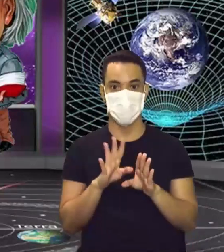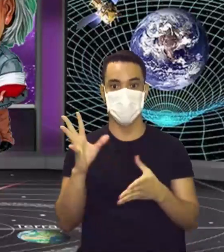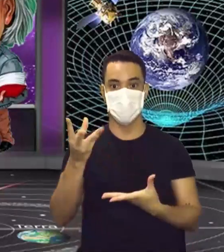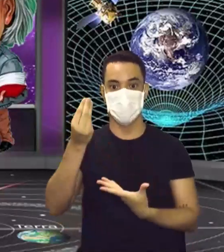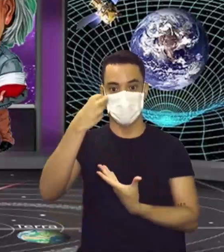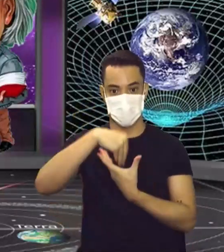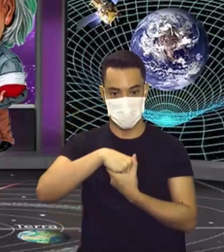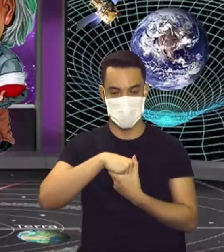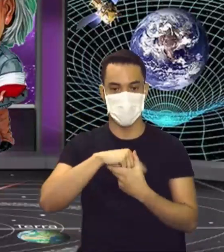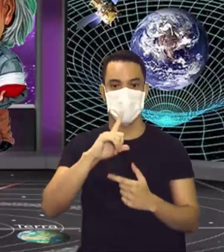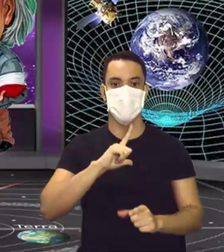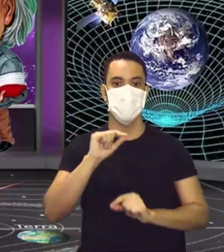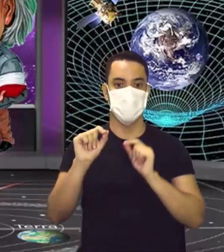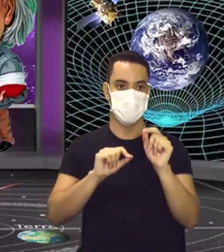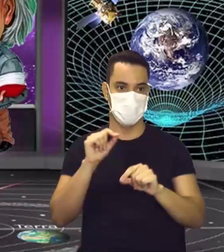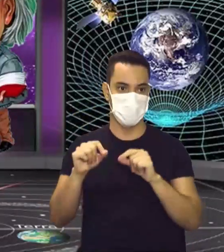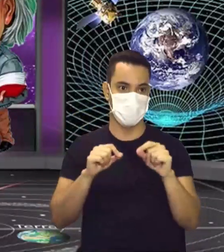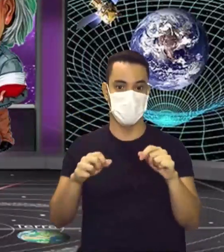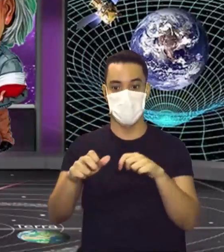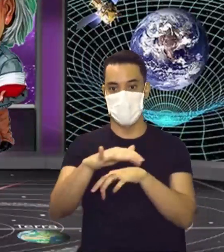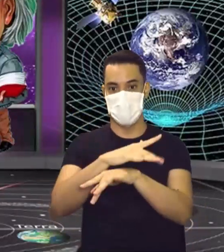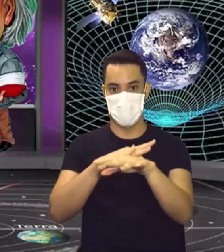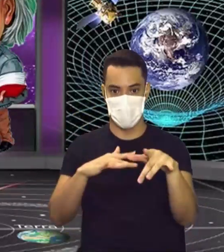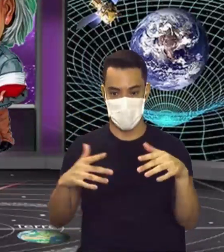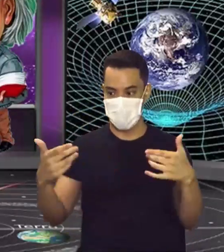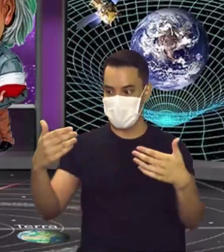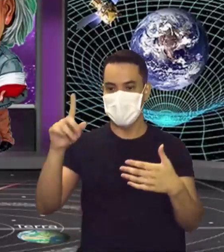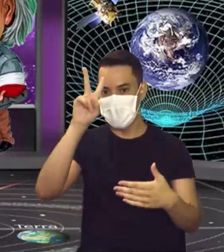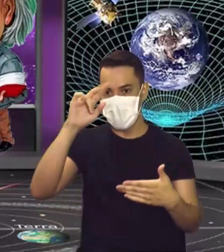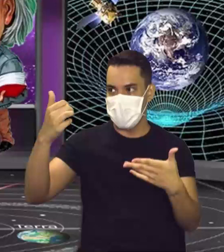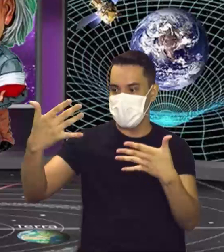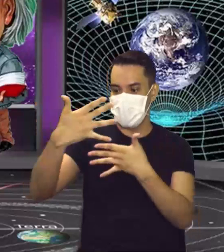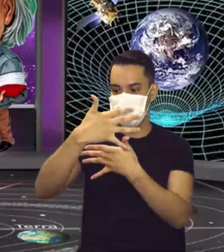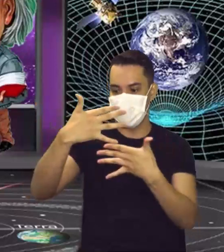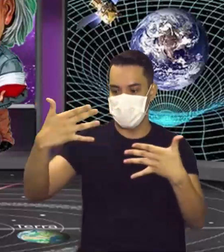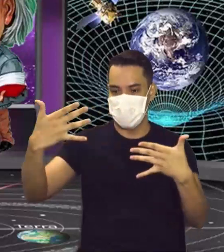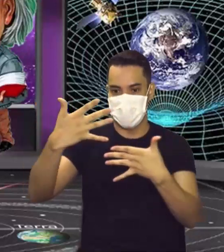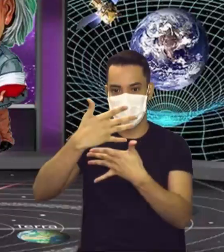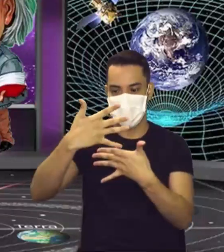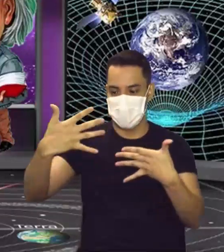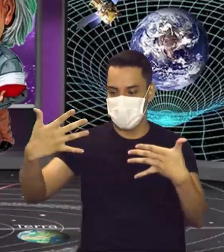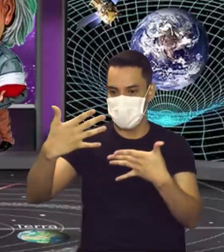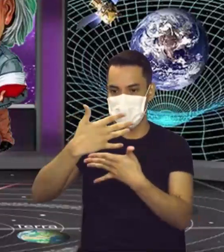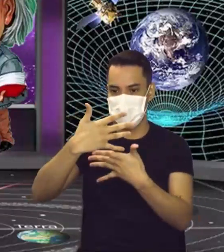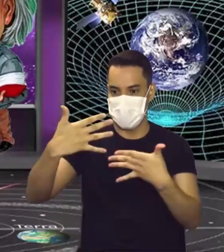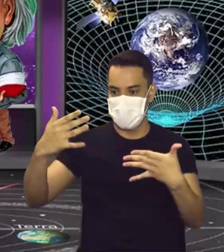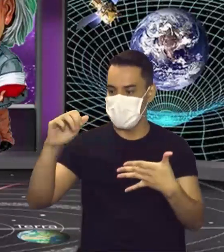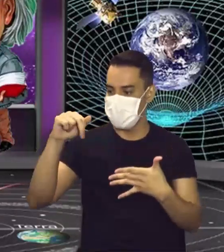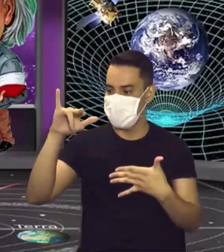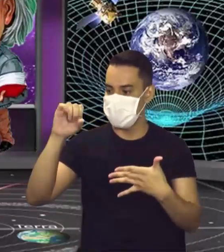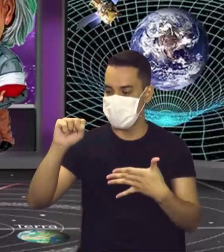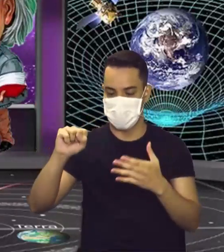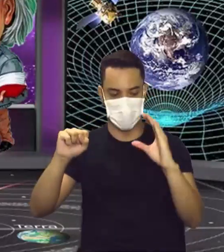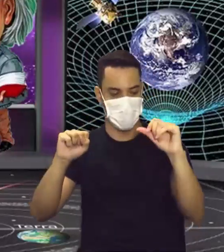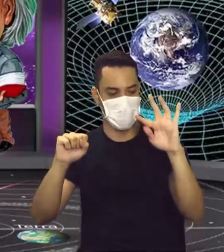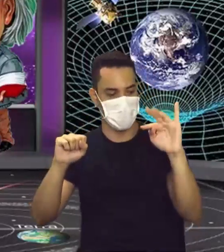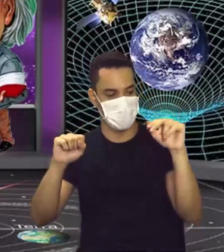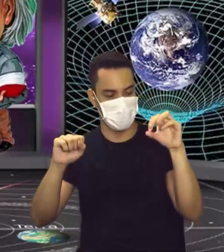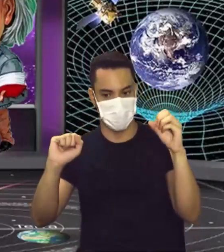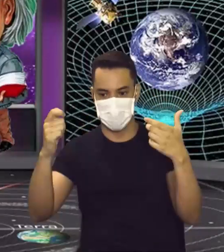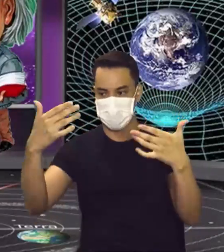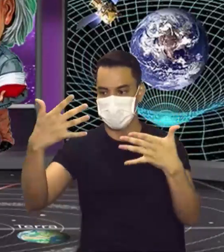temos lá a movimentação oposta dos ânions e dos cátions, lembram disso? E isso vai gerar corrente. E também